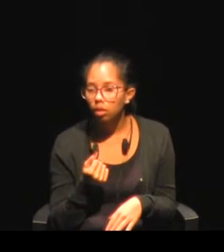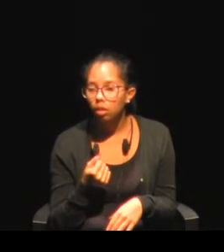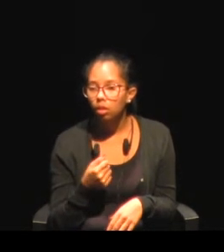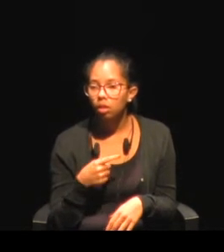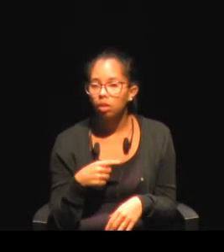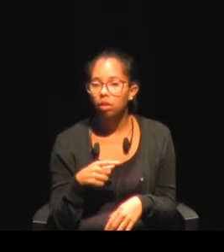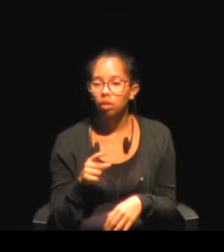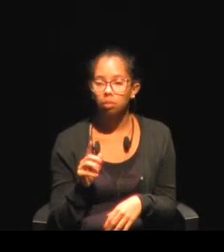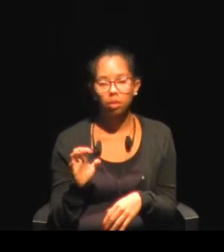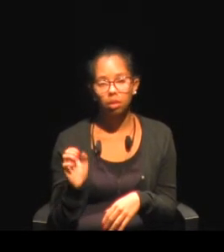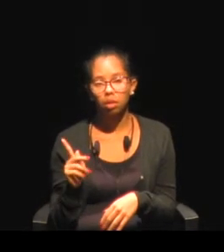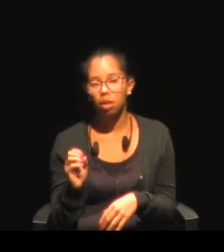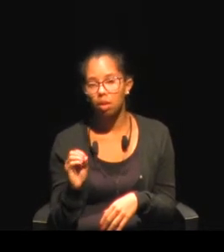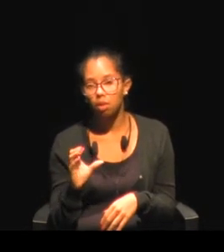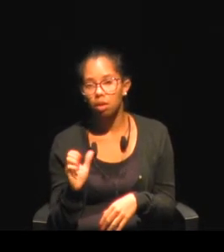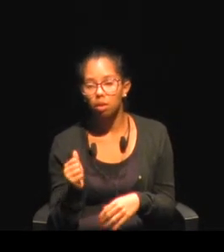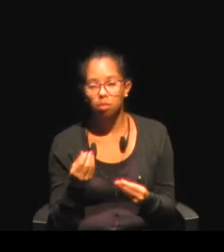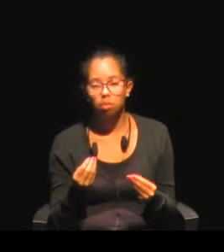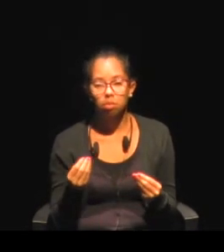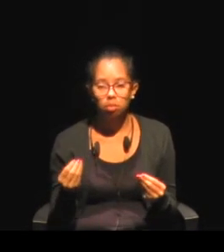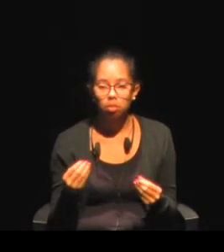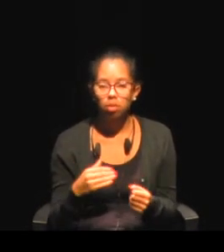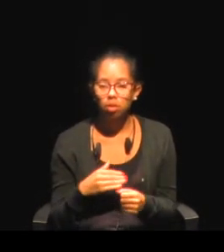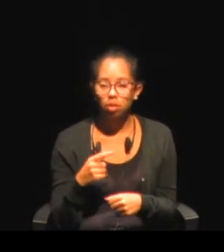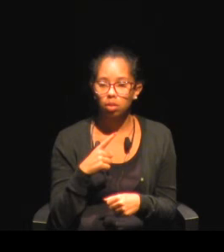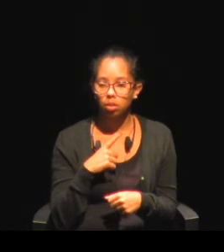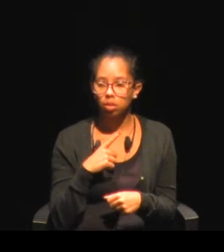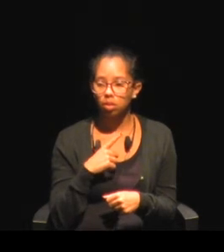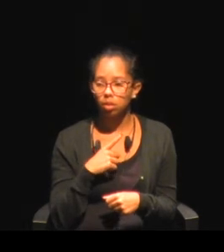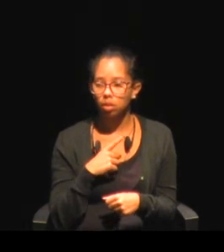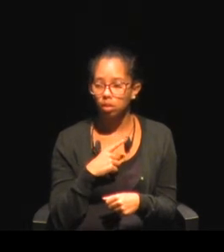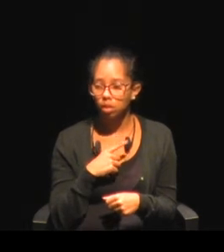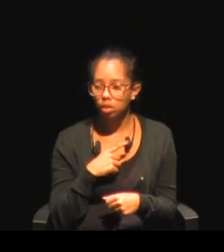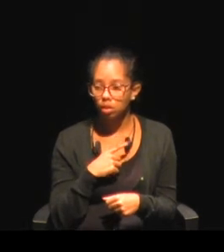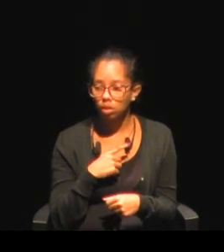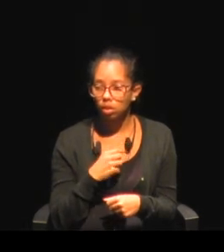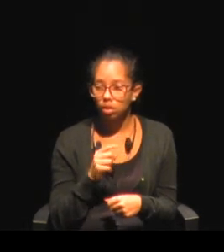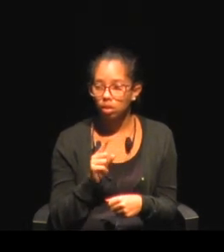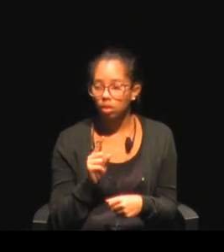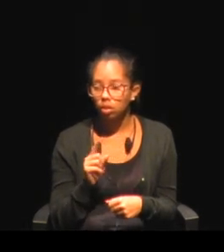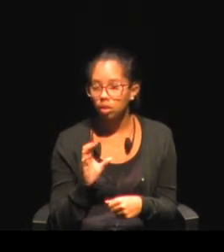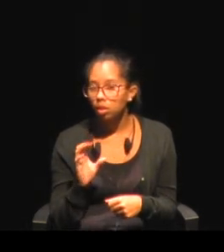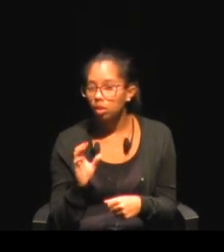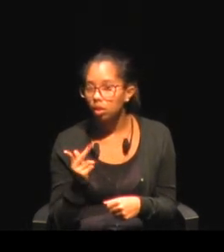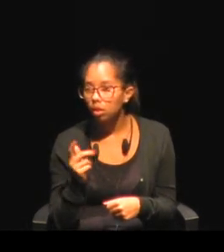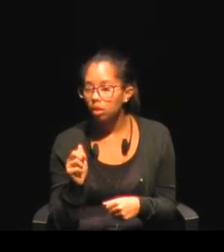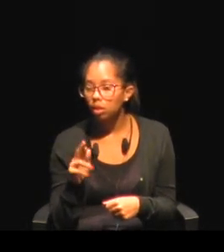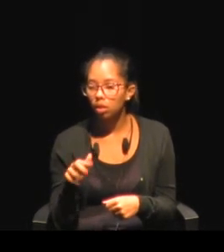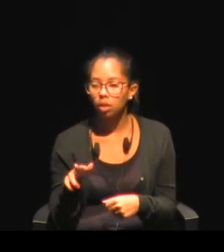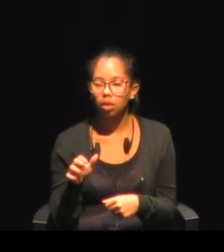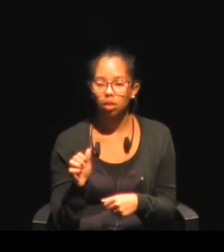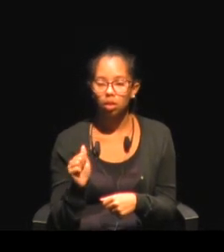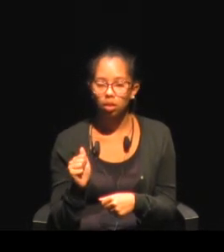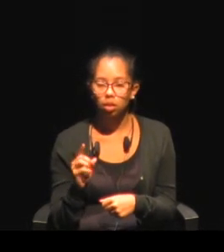imóveis, de uma época muito próspera, né, que proporcionada, até que inventaram a geladeira e a charqueada